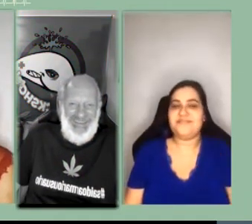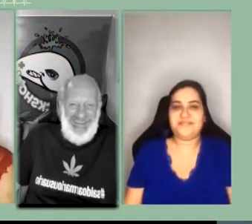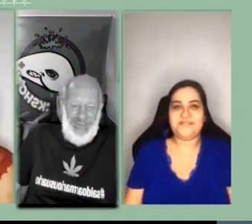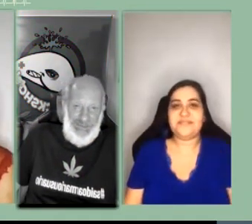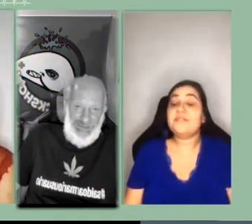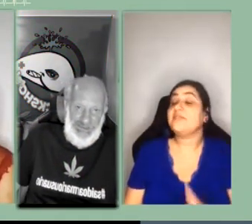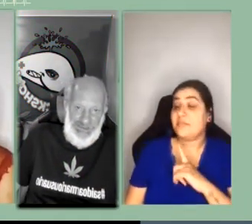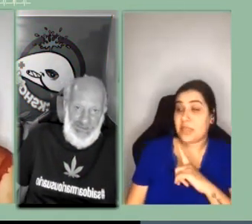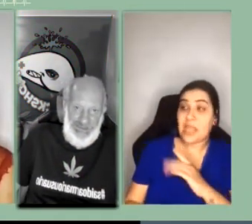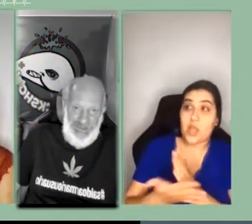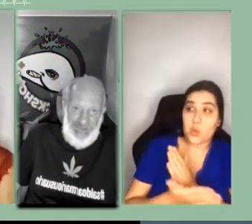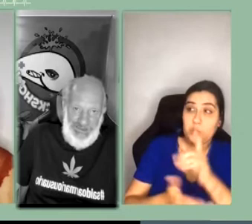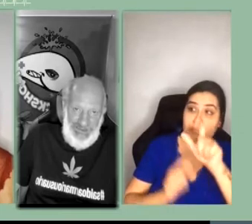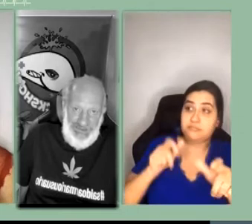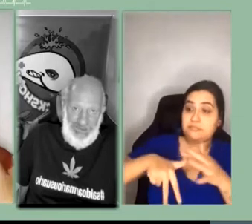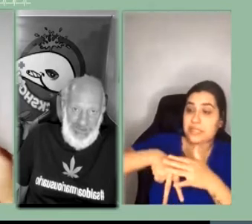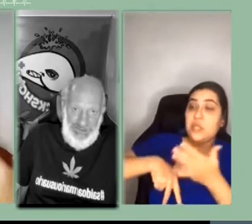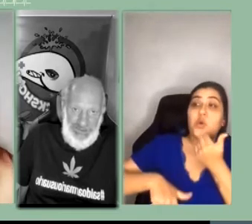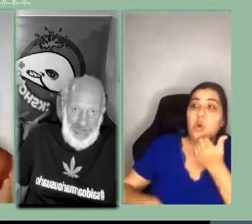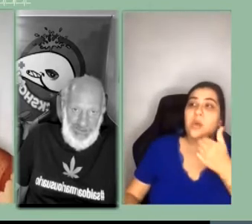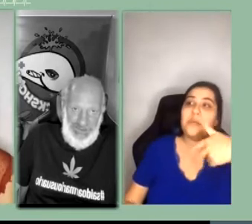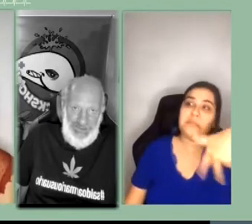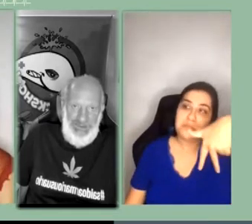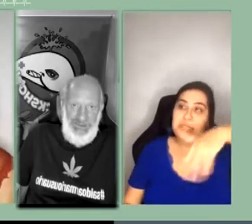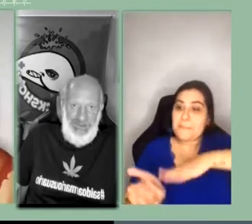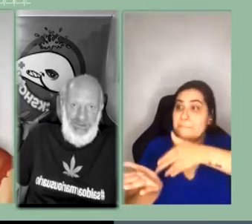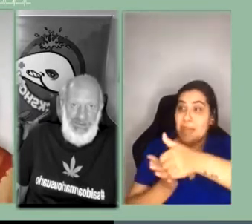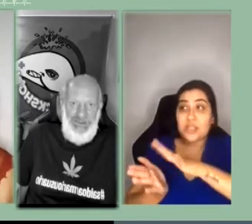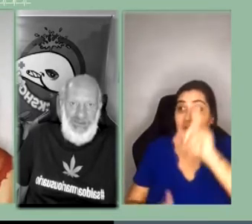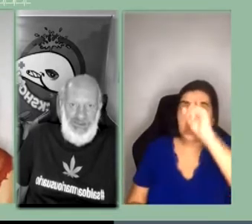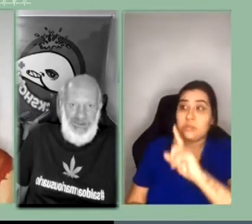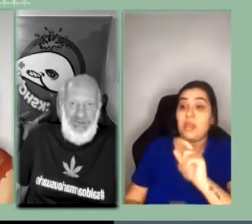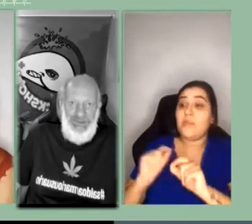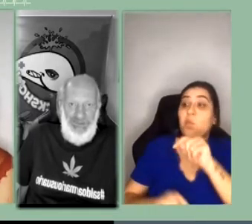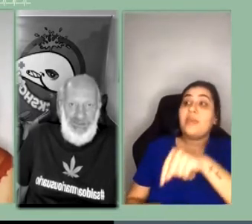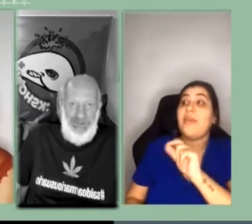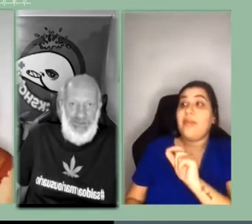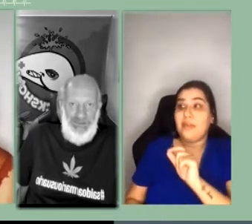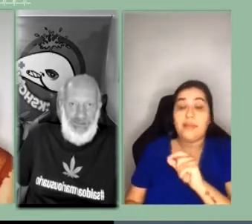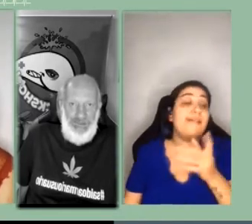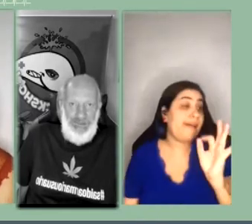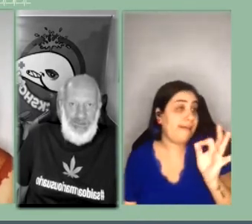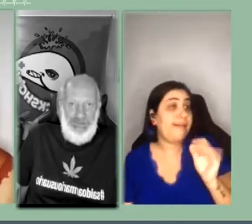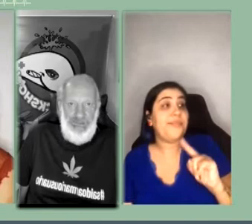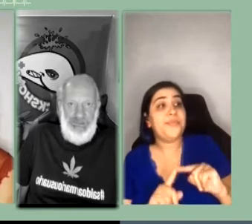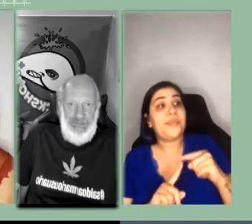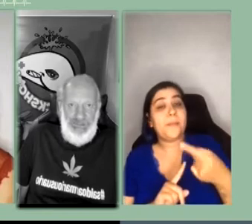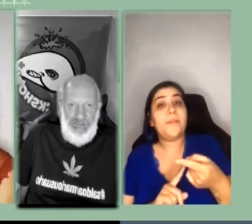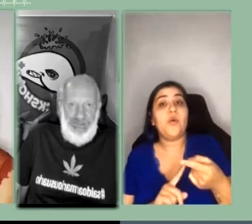alguns pacientes meus que consomem o pé de galinha em forma de pasta e não sabem o que é, né? Sim, depois ele fica